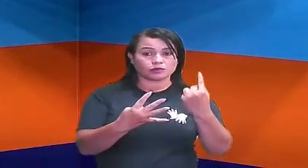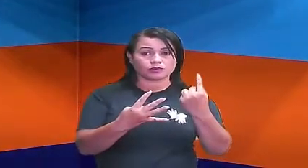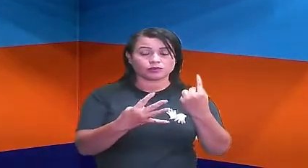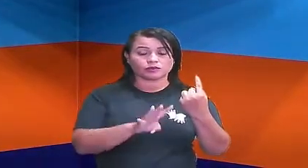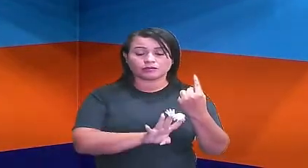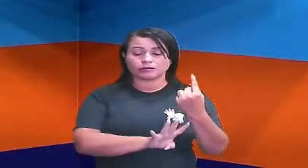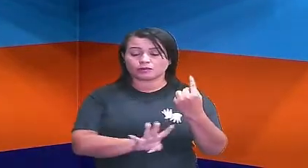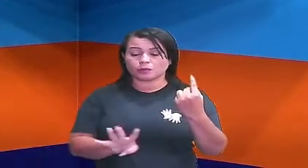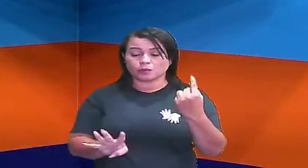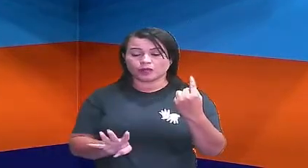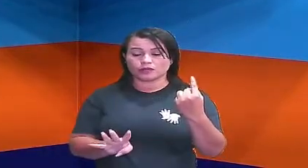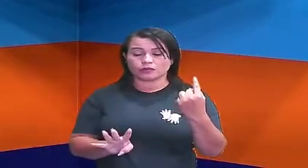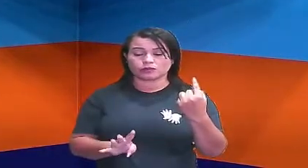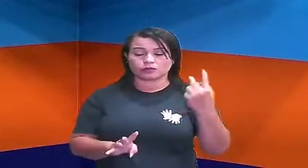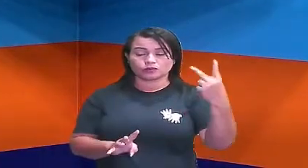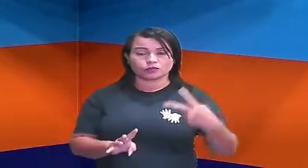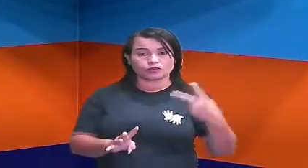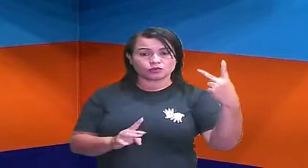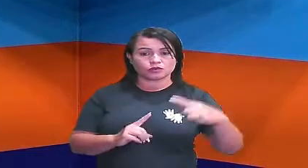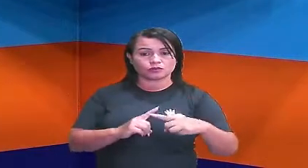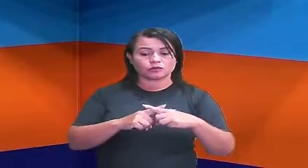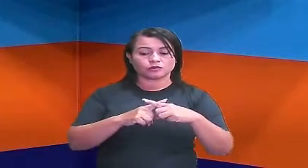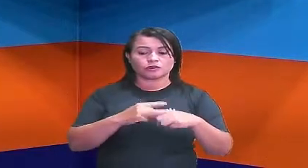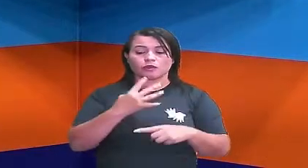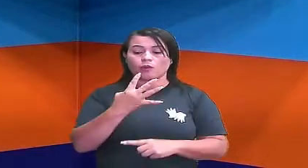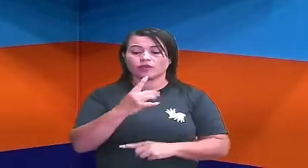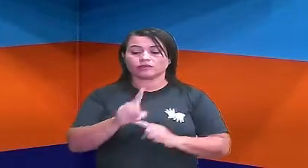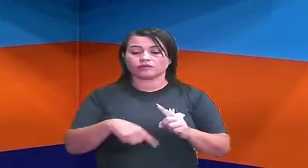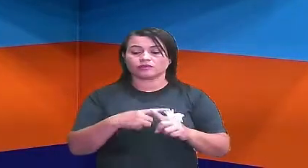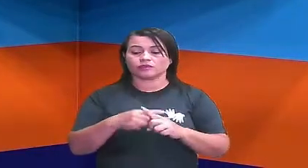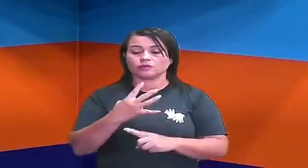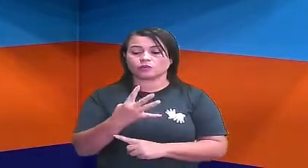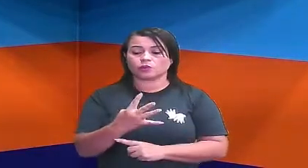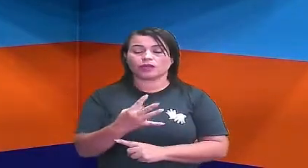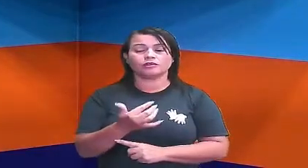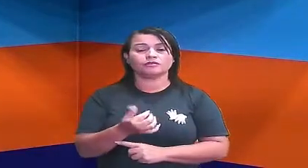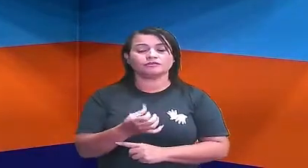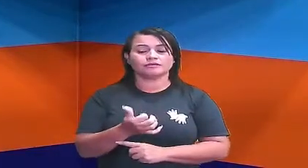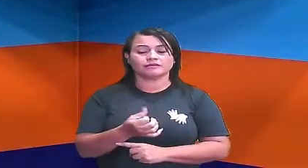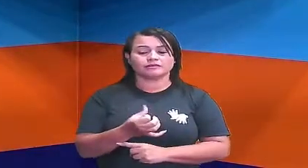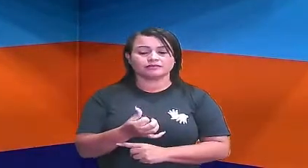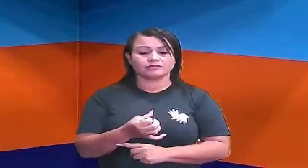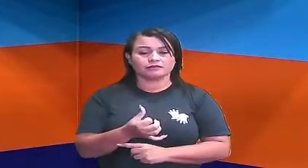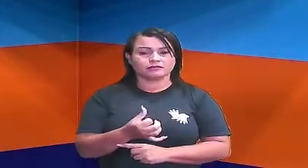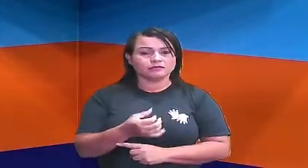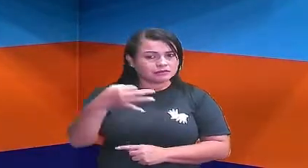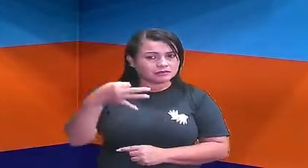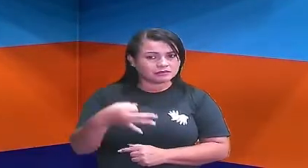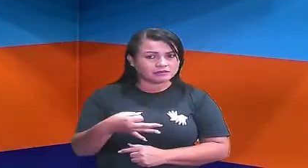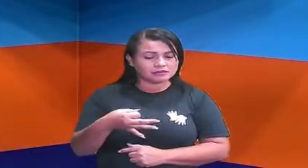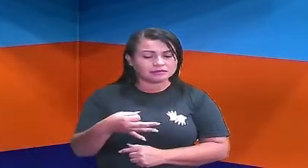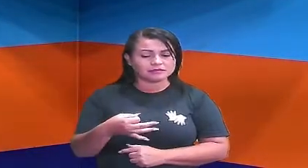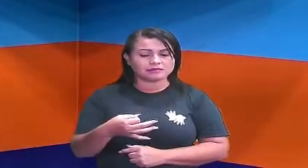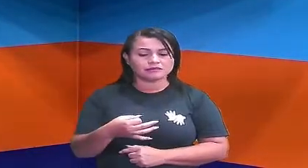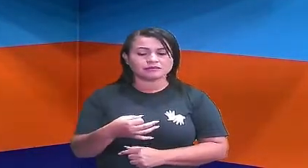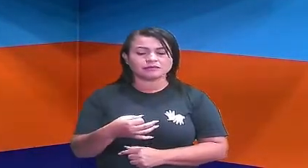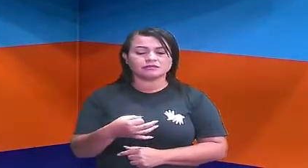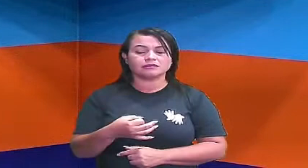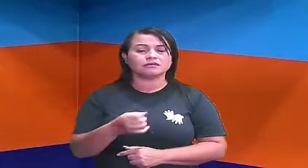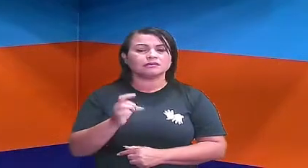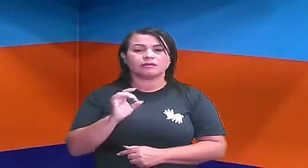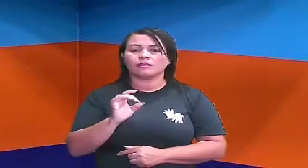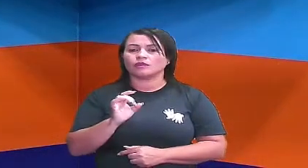4. Multiplica os dois números. 4 vezes 4, 16. Confere? Então,